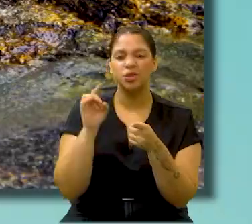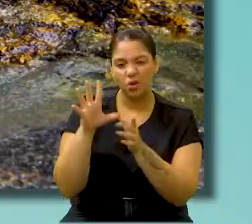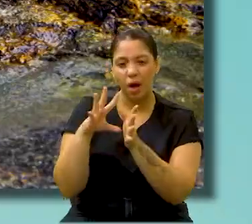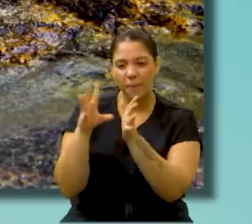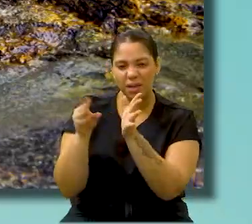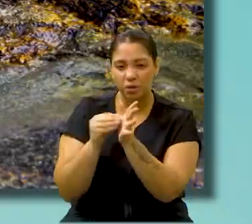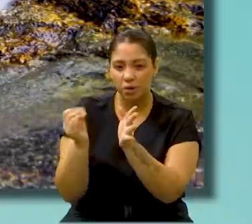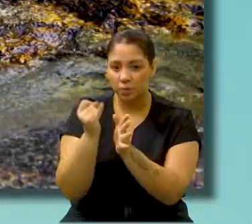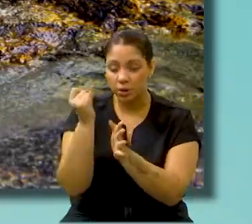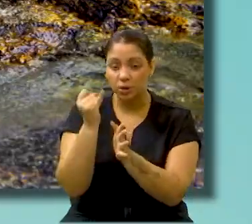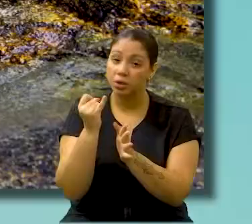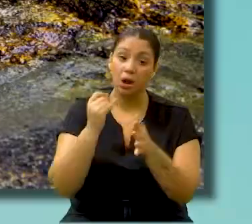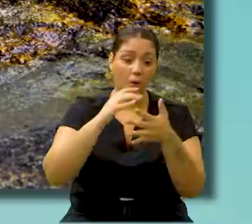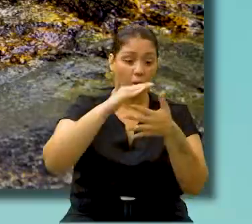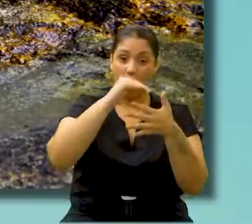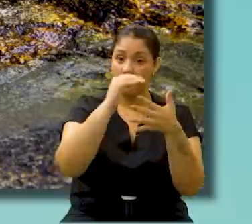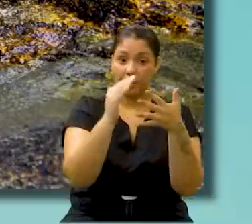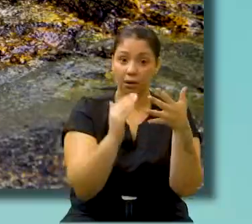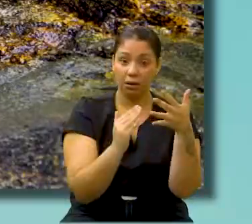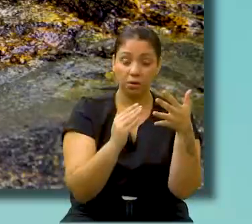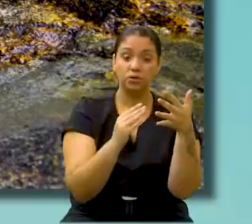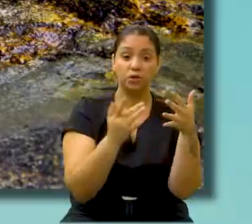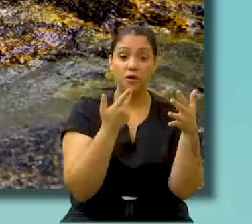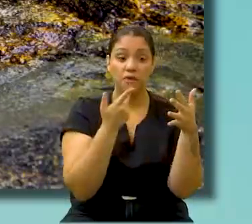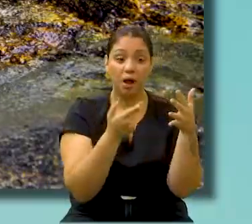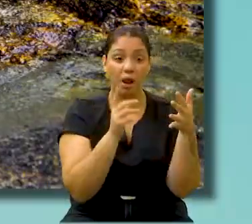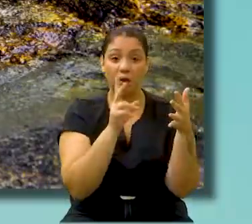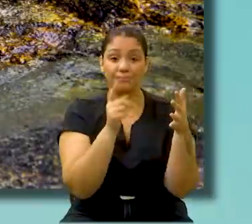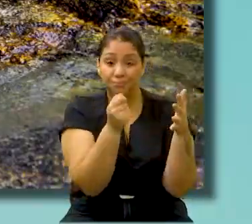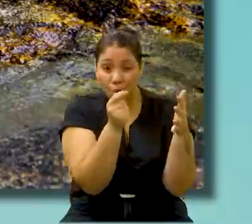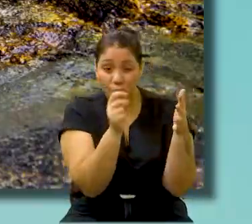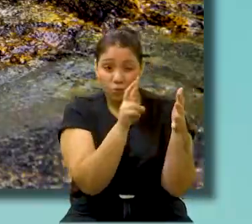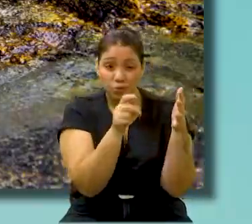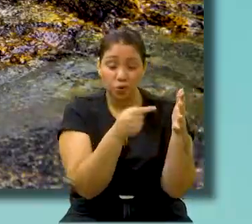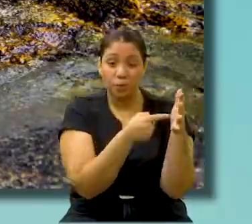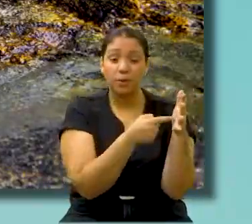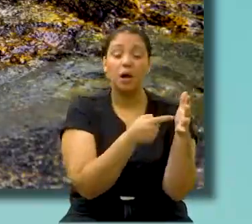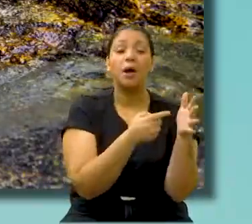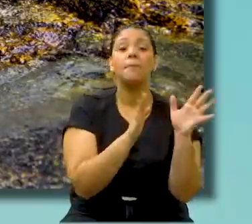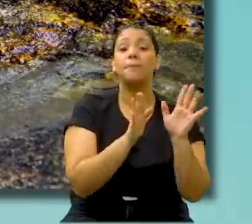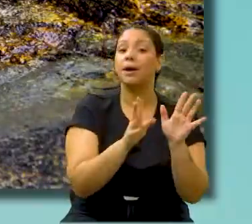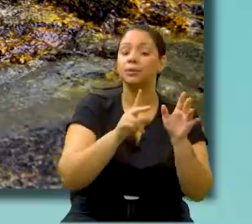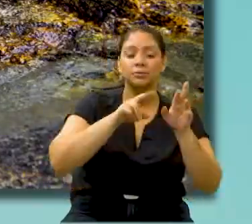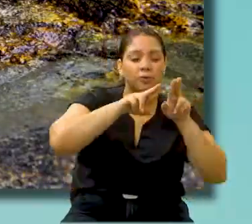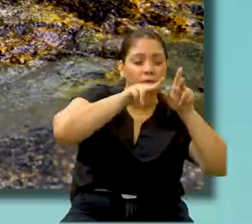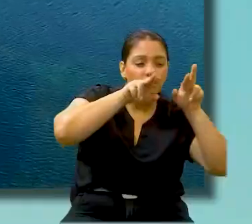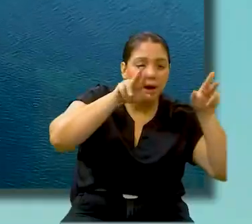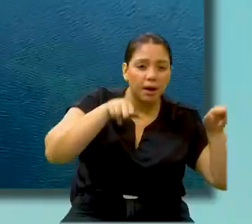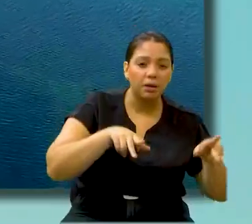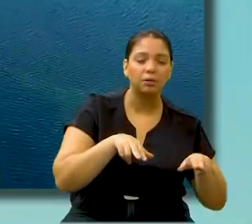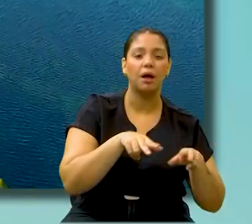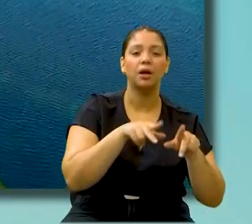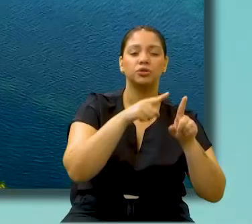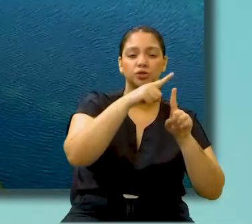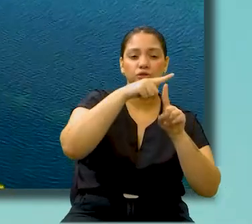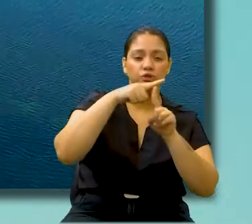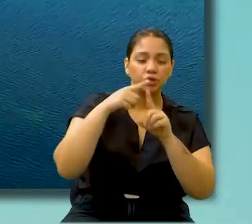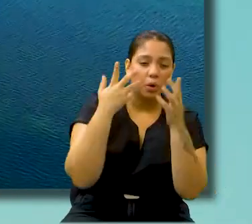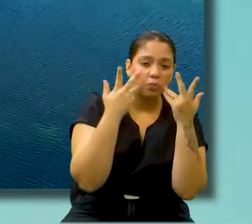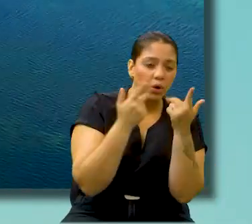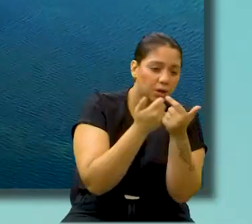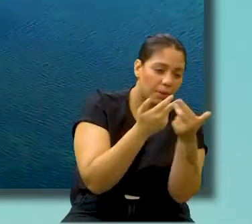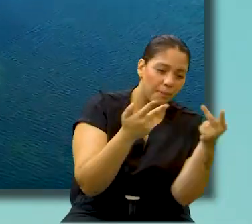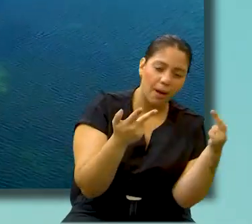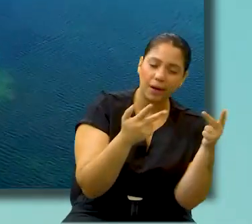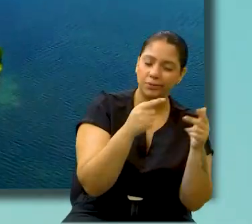todos os biomas, a Mata Atlântica também, pouco se fala dela, mas ela é extremamente importante pela variedade de espécies que ela